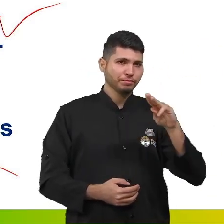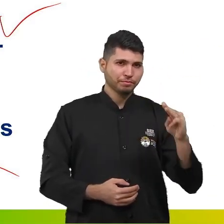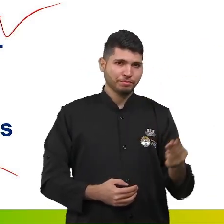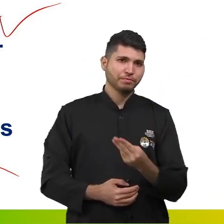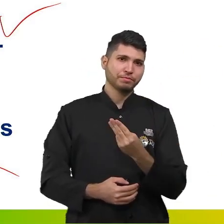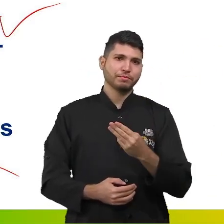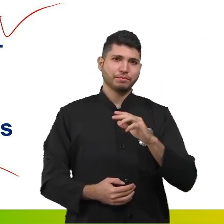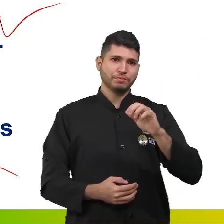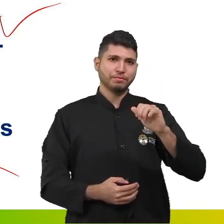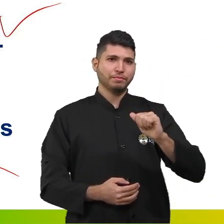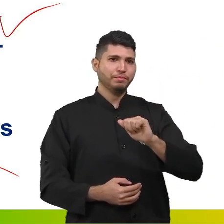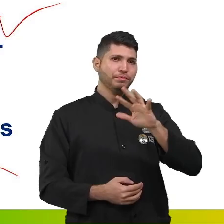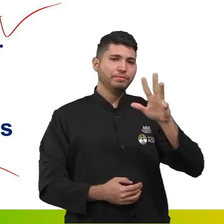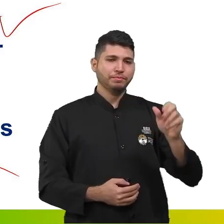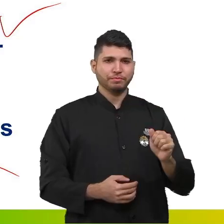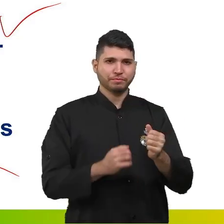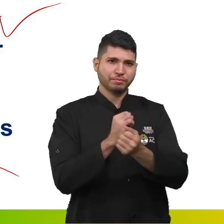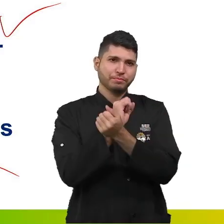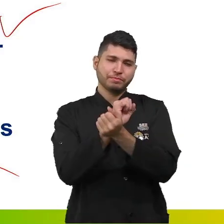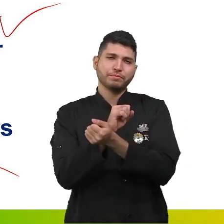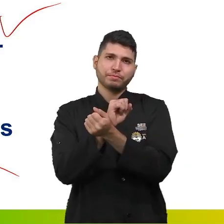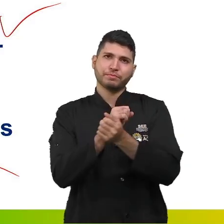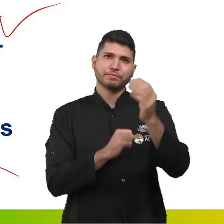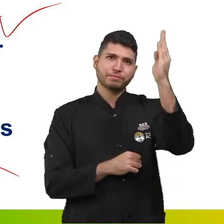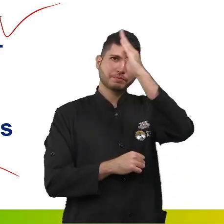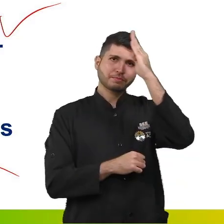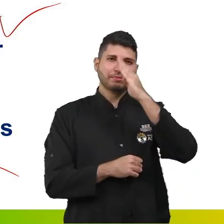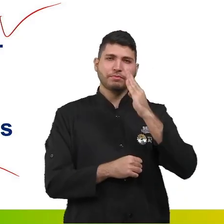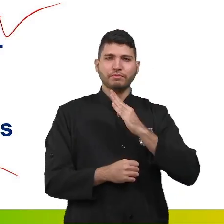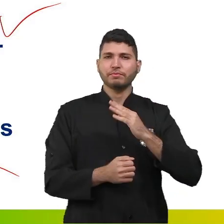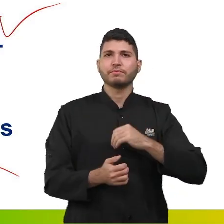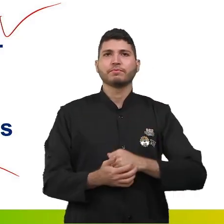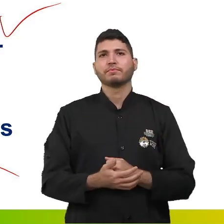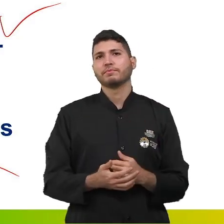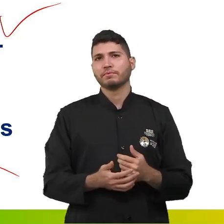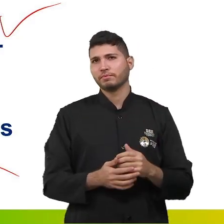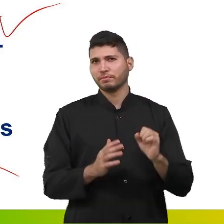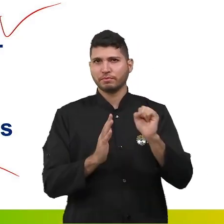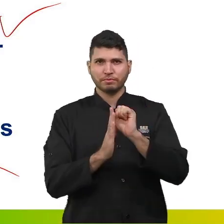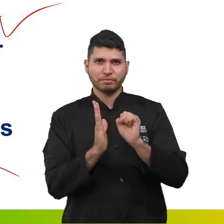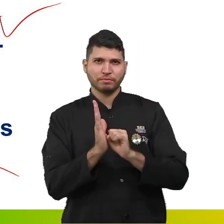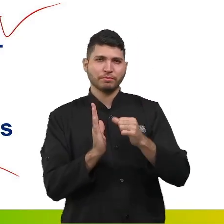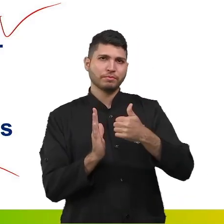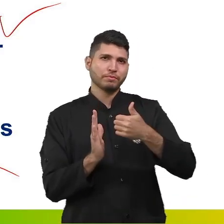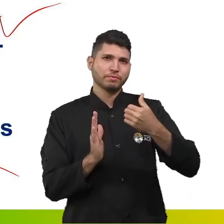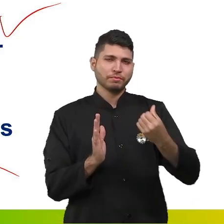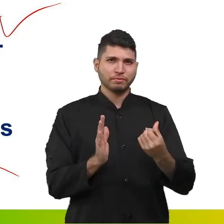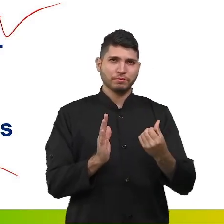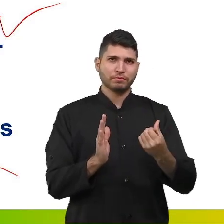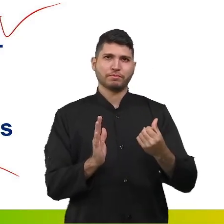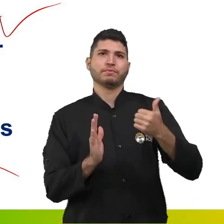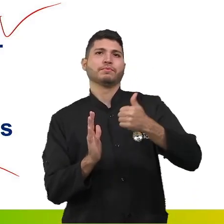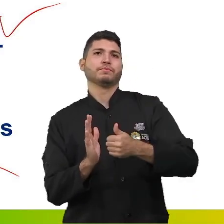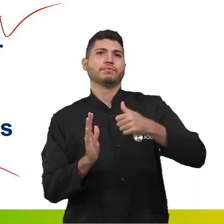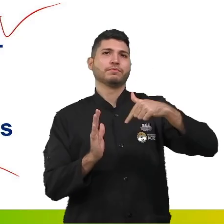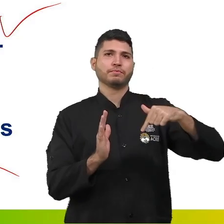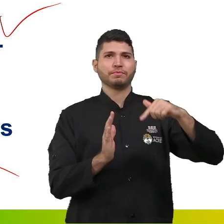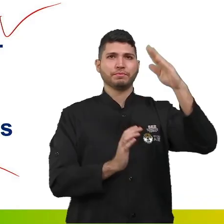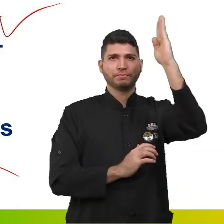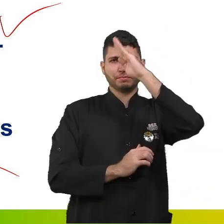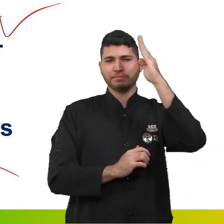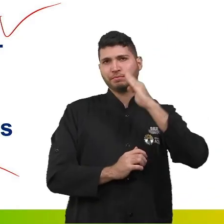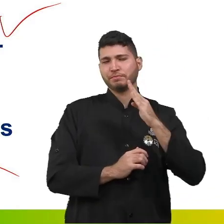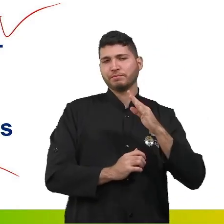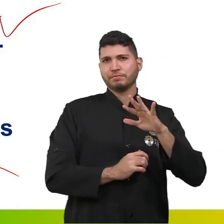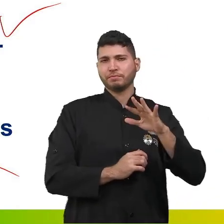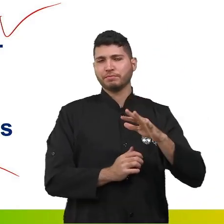uma população que ali entre os séculos XVI e XVII no Brasil não